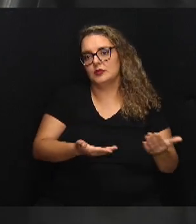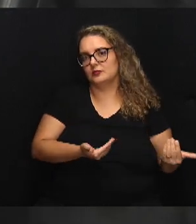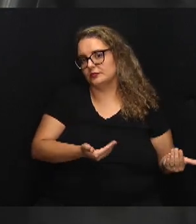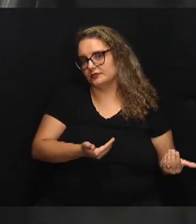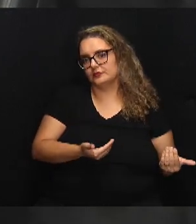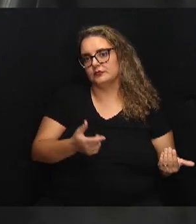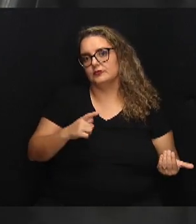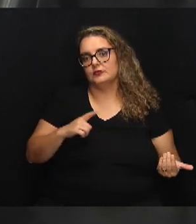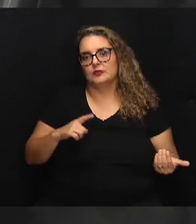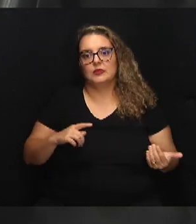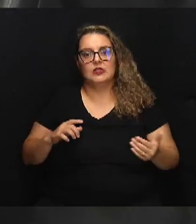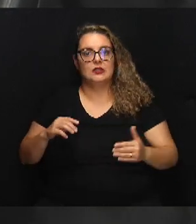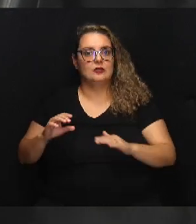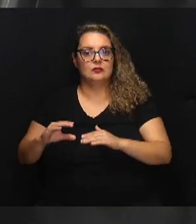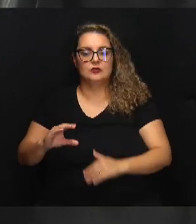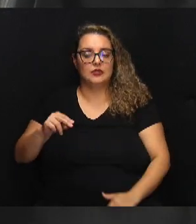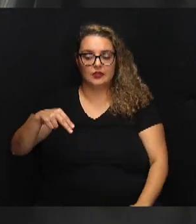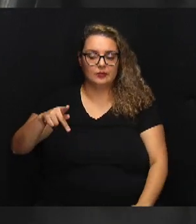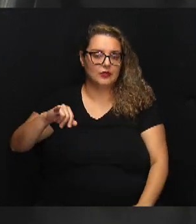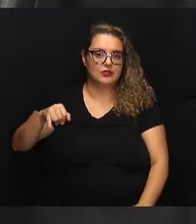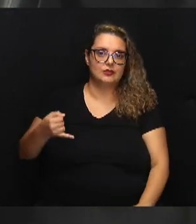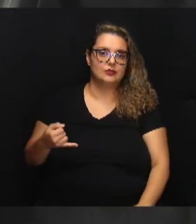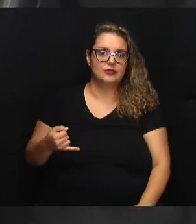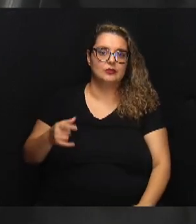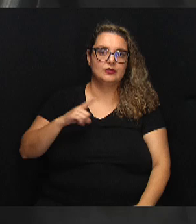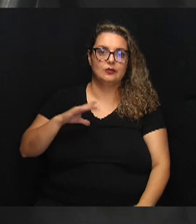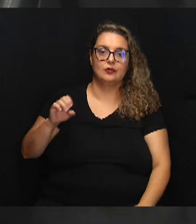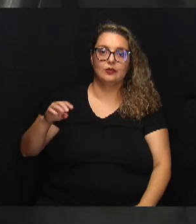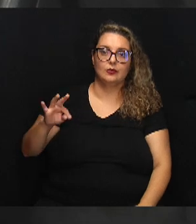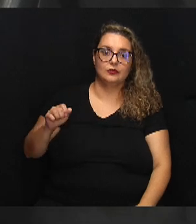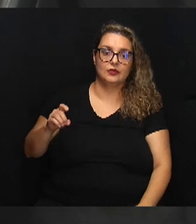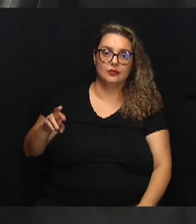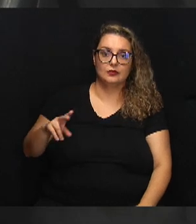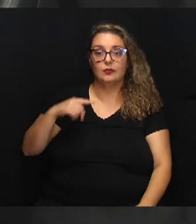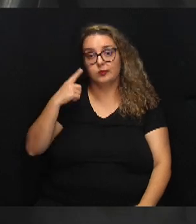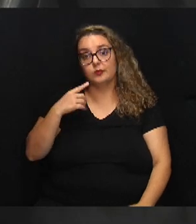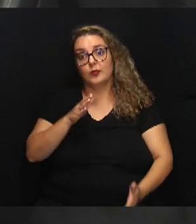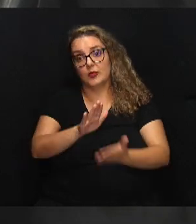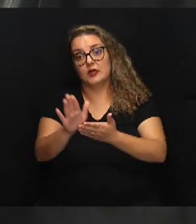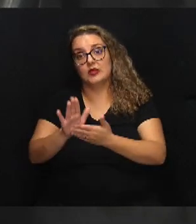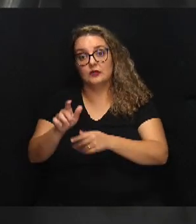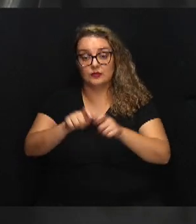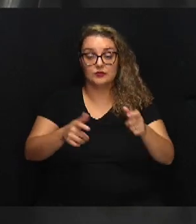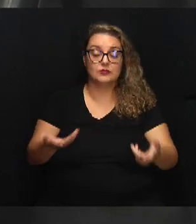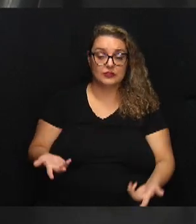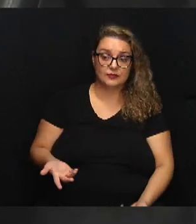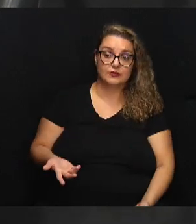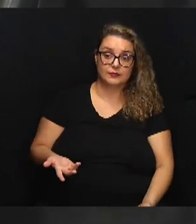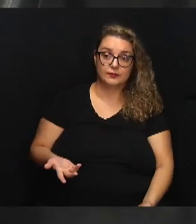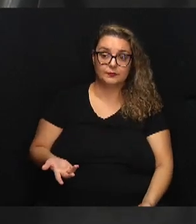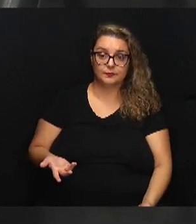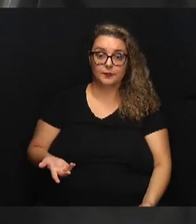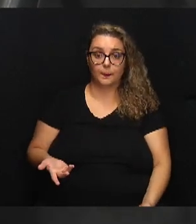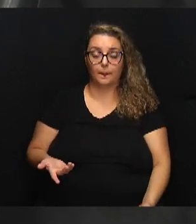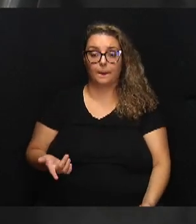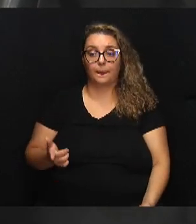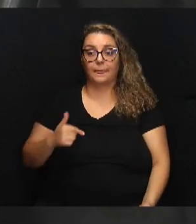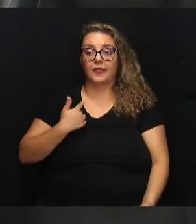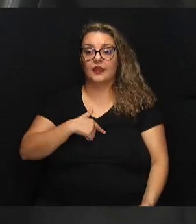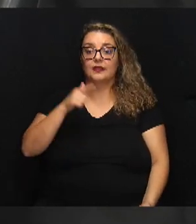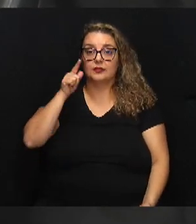que ter um CNPJ, ter que ter um contador, ter que ter um advogado, então isso é custo para as pessoas, né? E a gente conseguiu